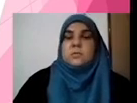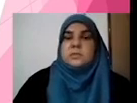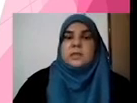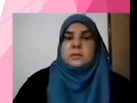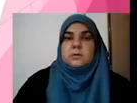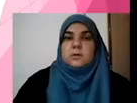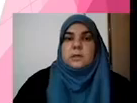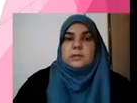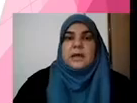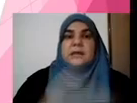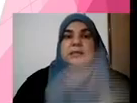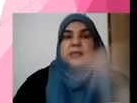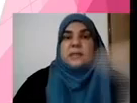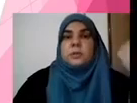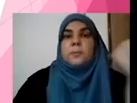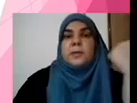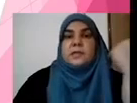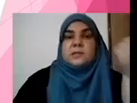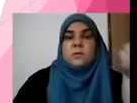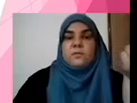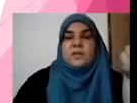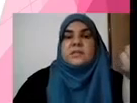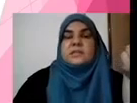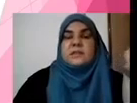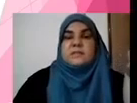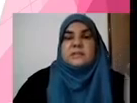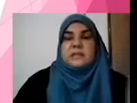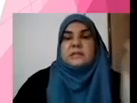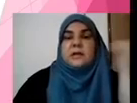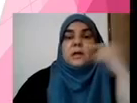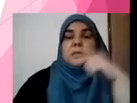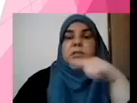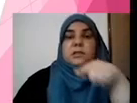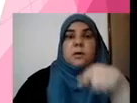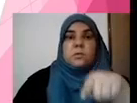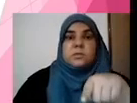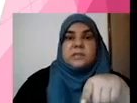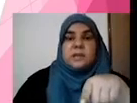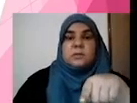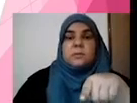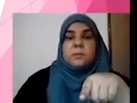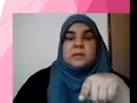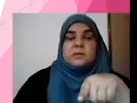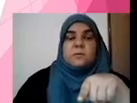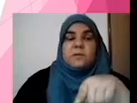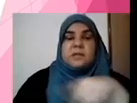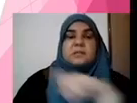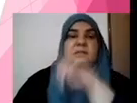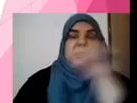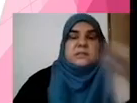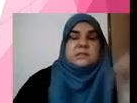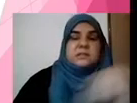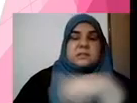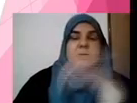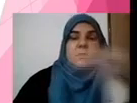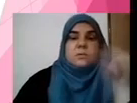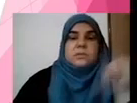esse circuncentro, tá? Incentro porque a circunferência estava inscrita. Circuncentro porque a circunferência